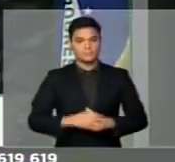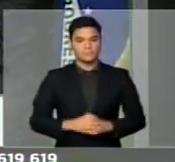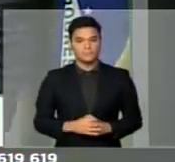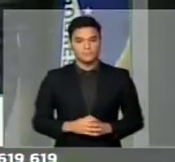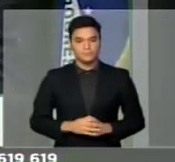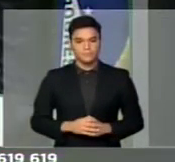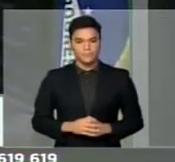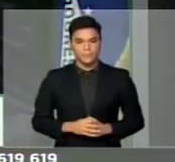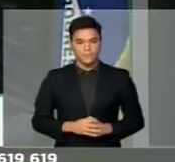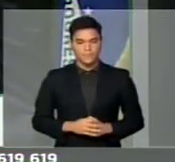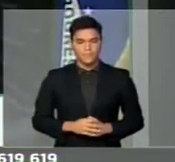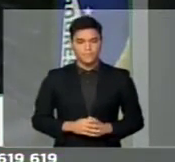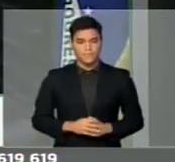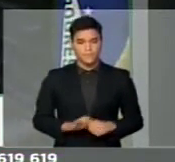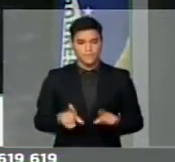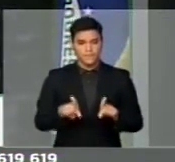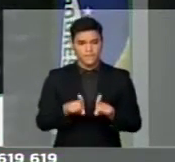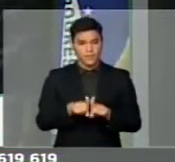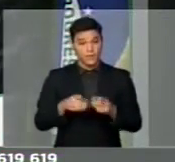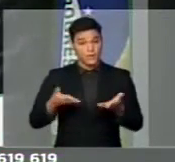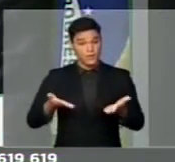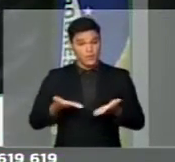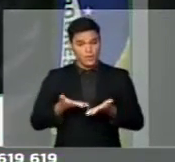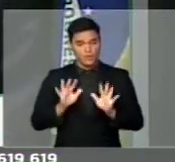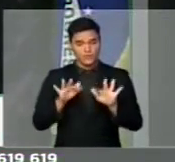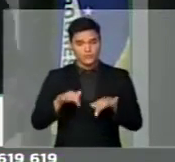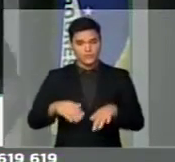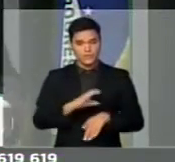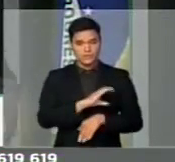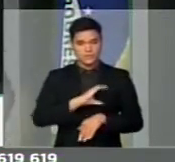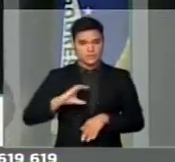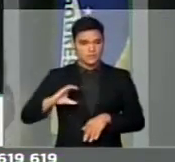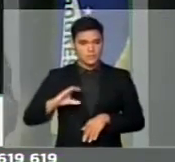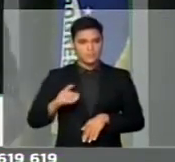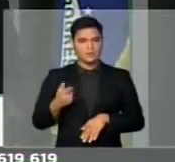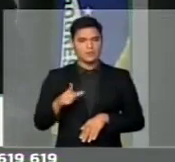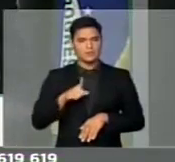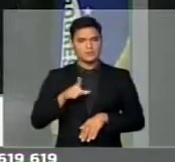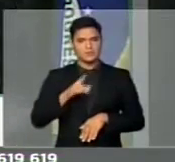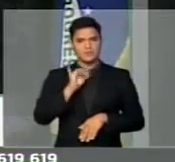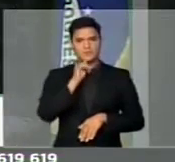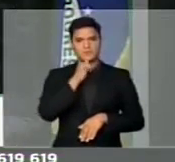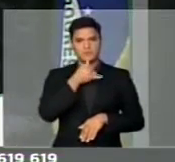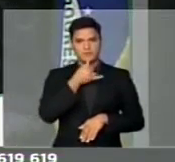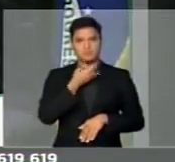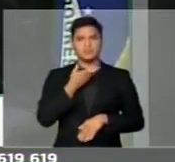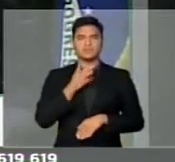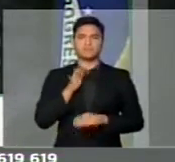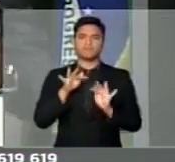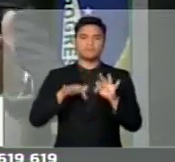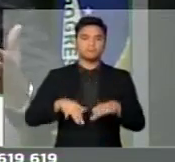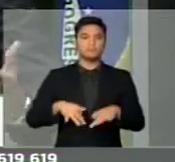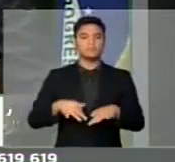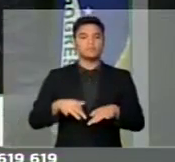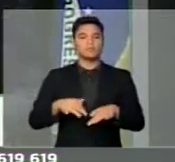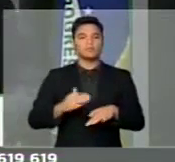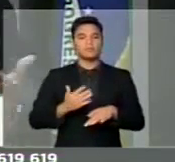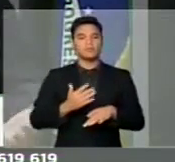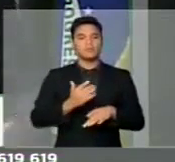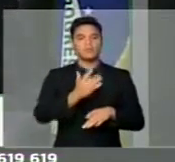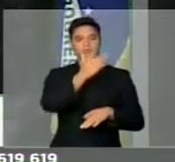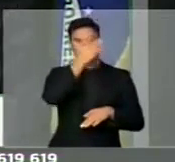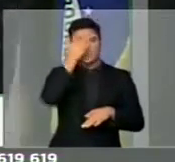povo. E, ao fim hoje da CPI, senhor presidente, nós tivemos o triste encerramento. Os brasileiros já